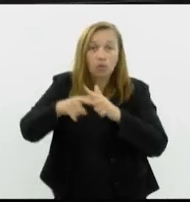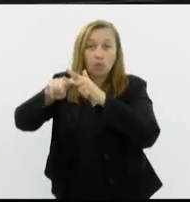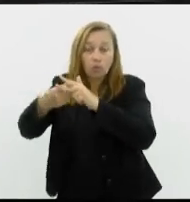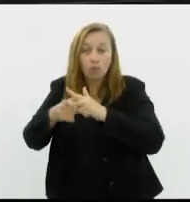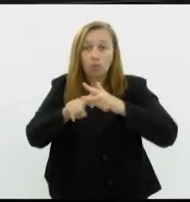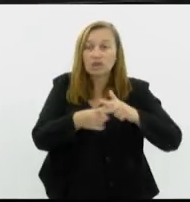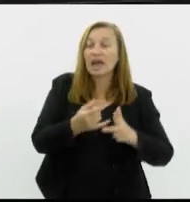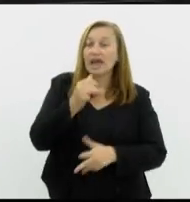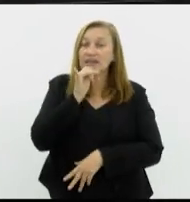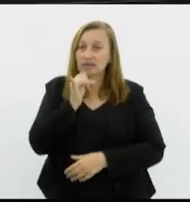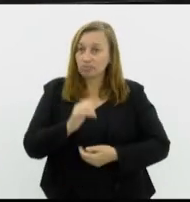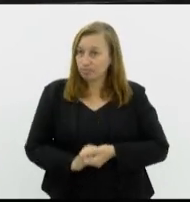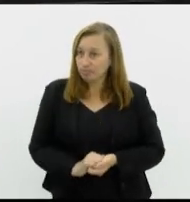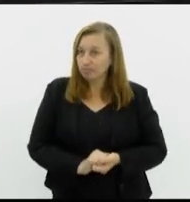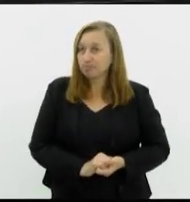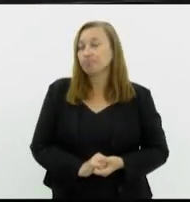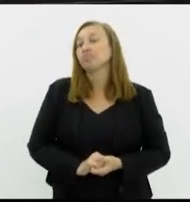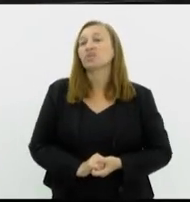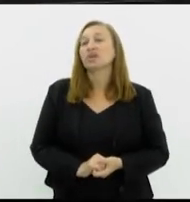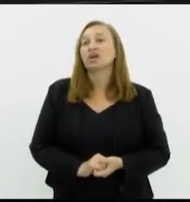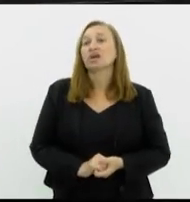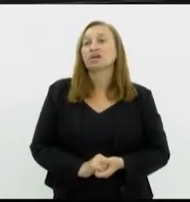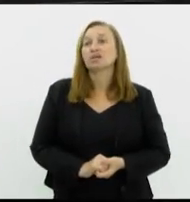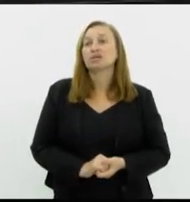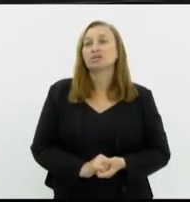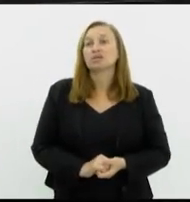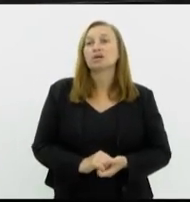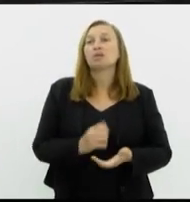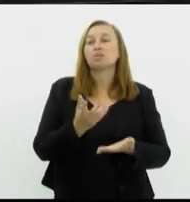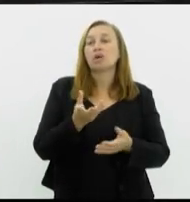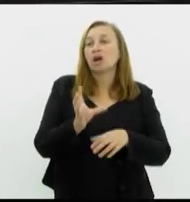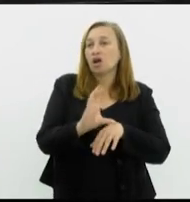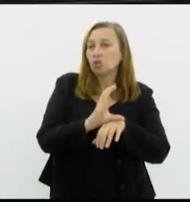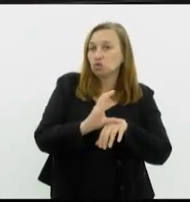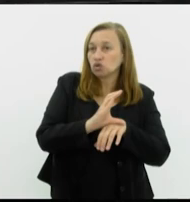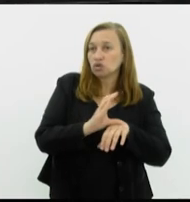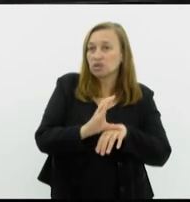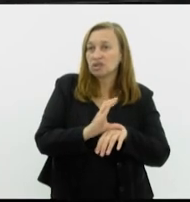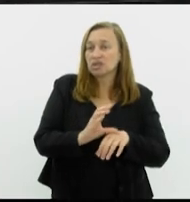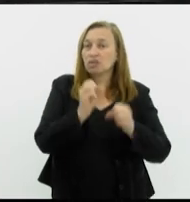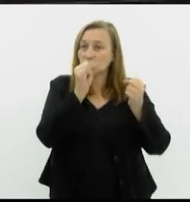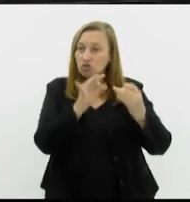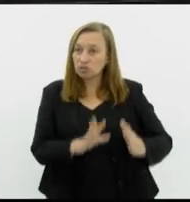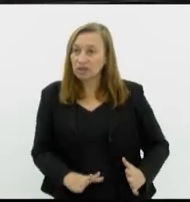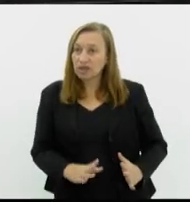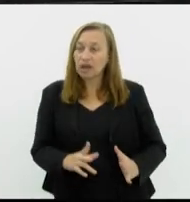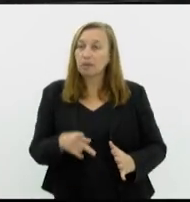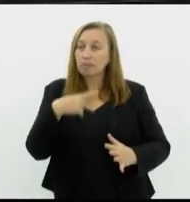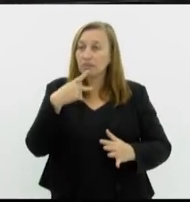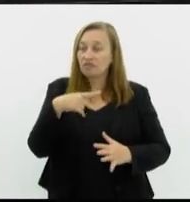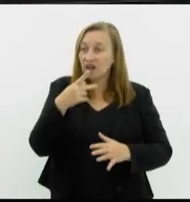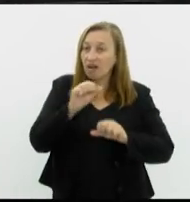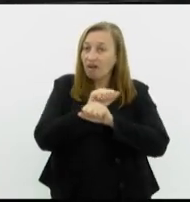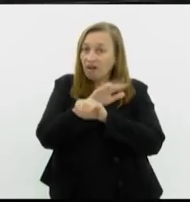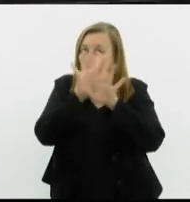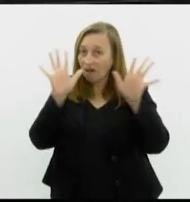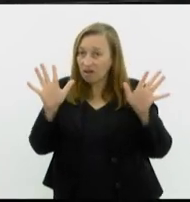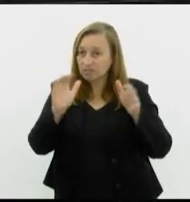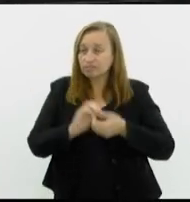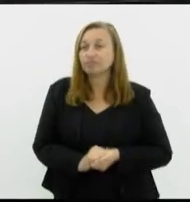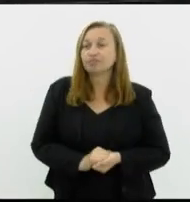Por exemplo, apesar da Constituição falar nisso, tem que ficar claro, se